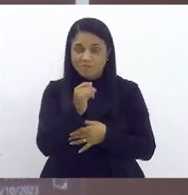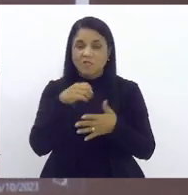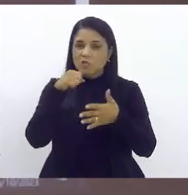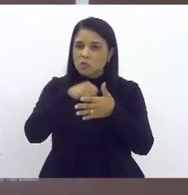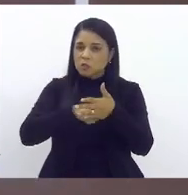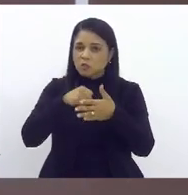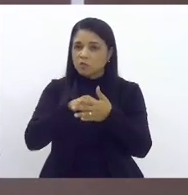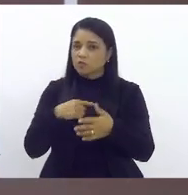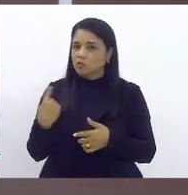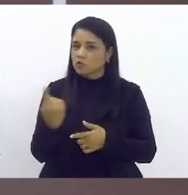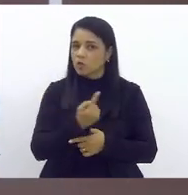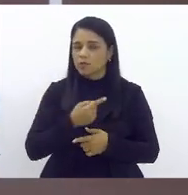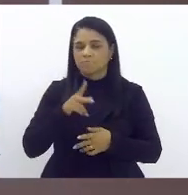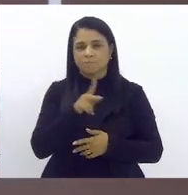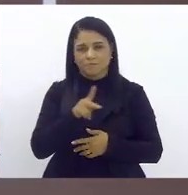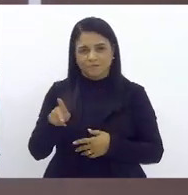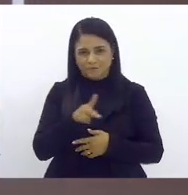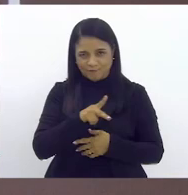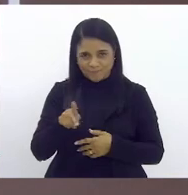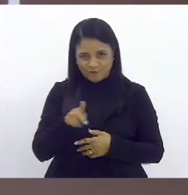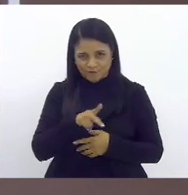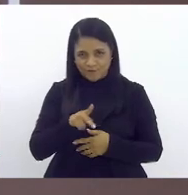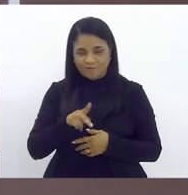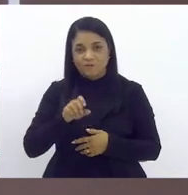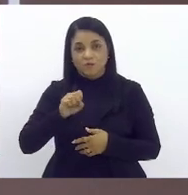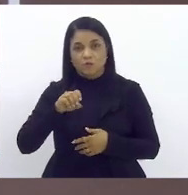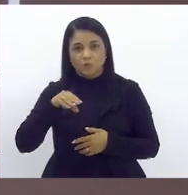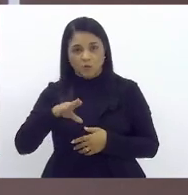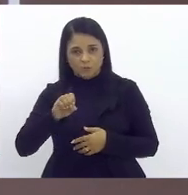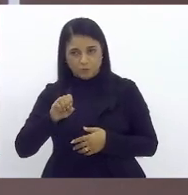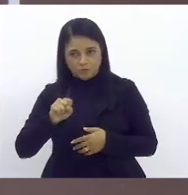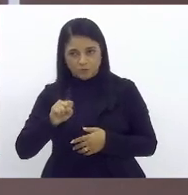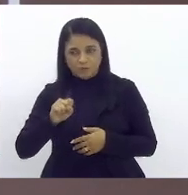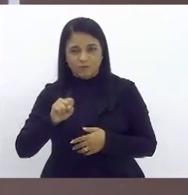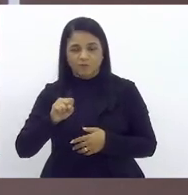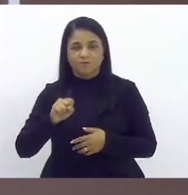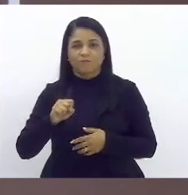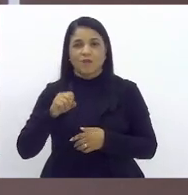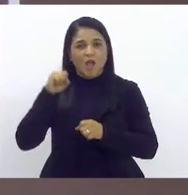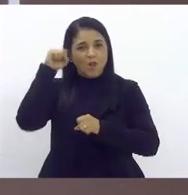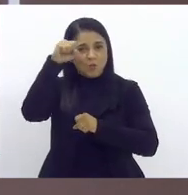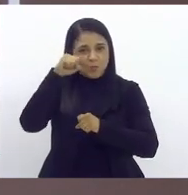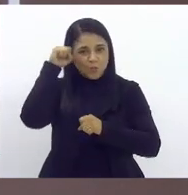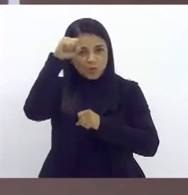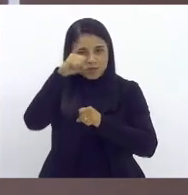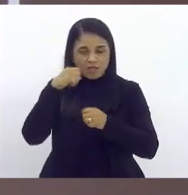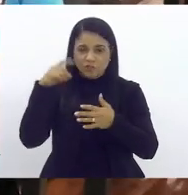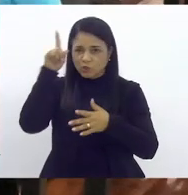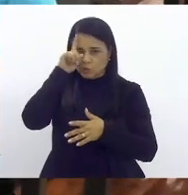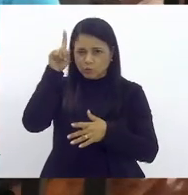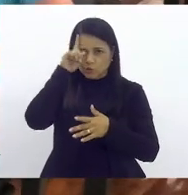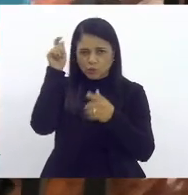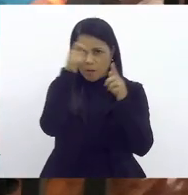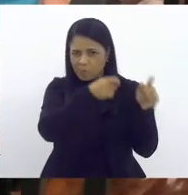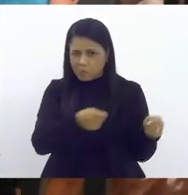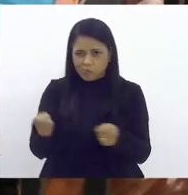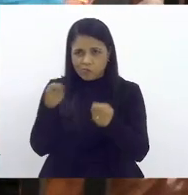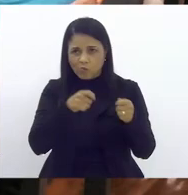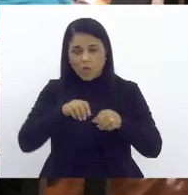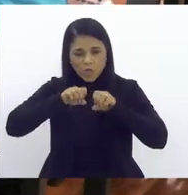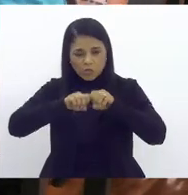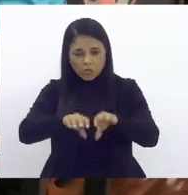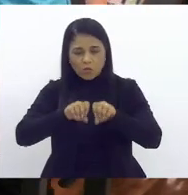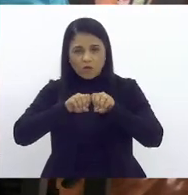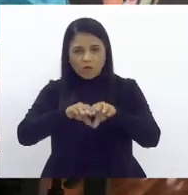luta e somos todas professoras. A nossa luta é todo dia!